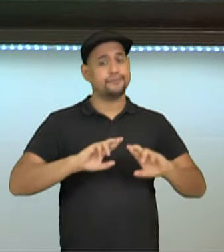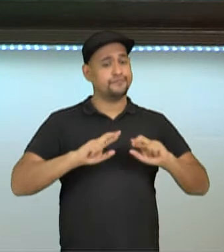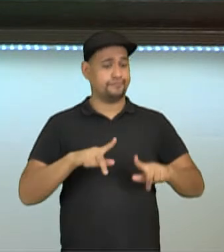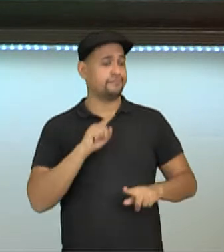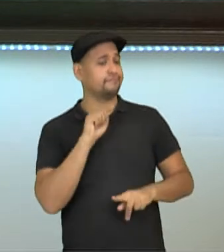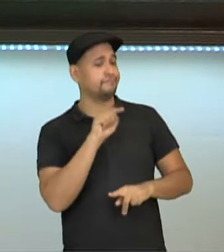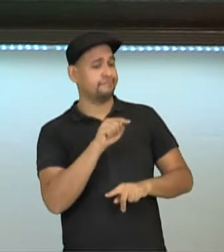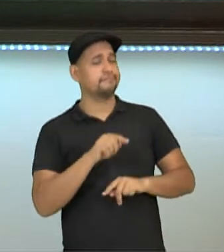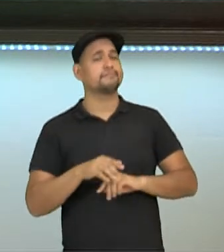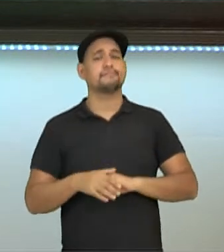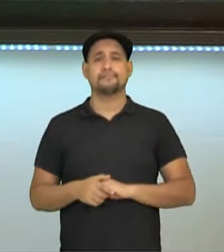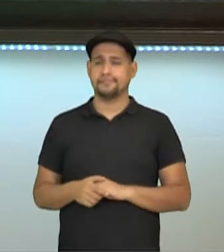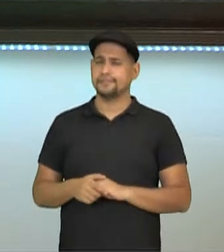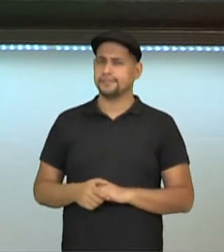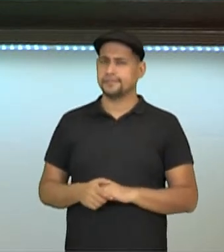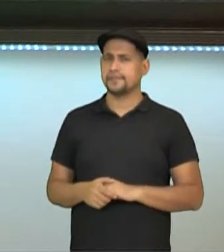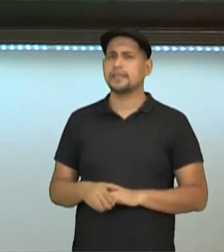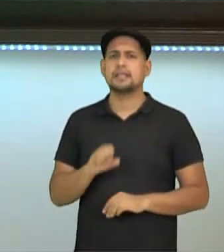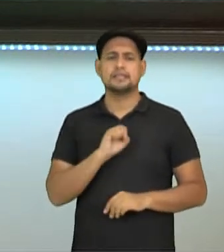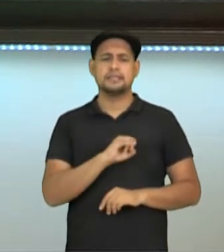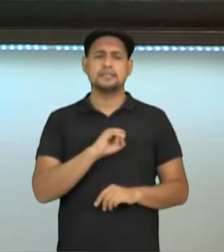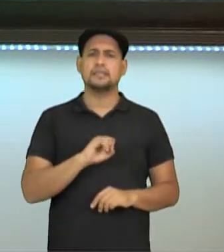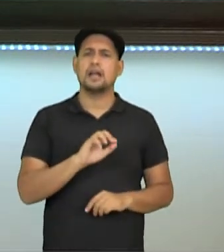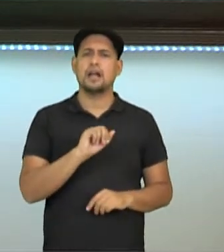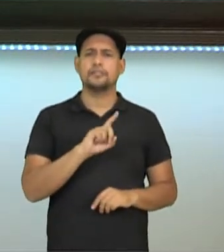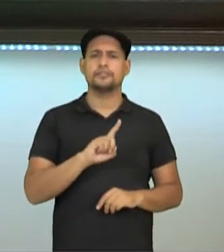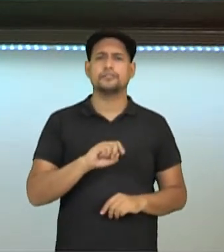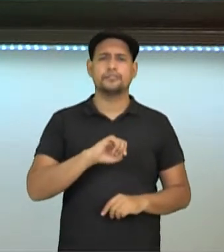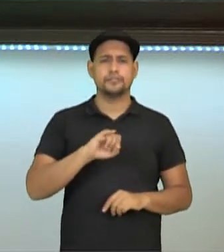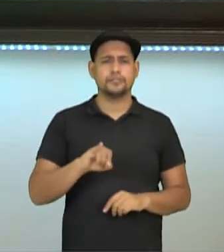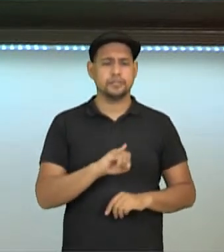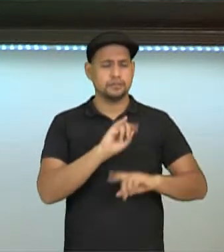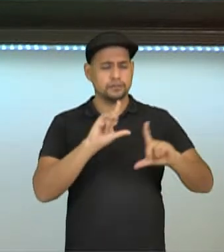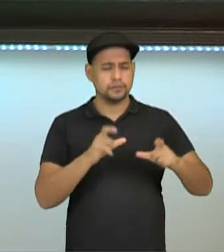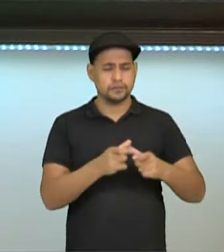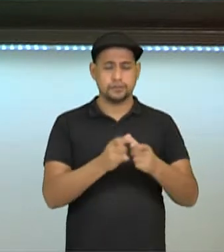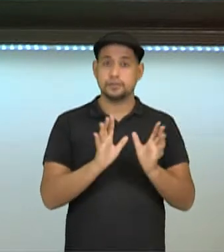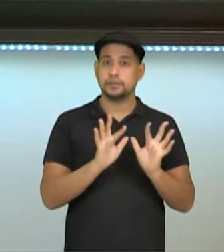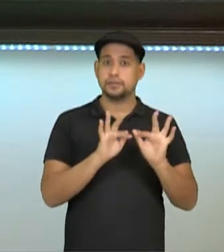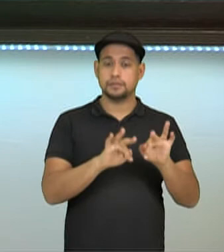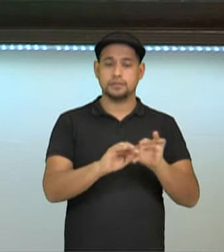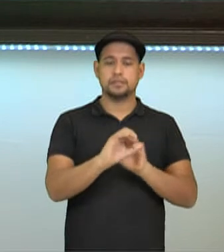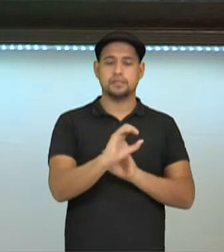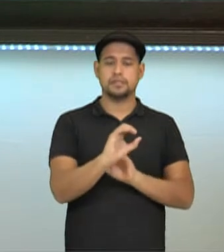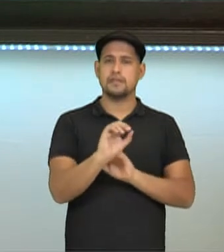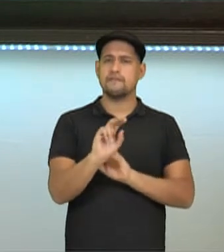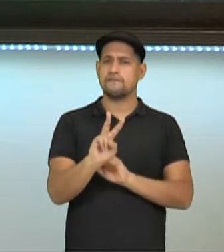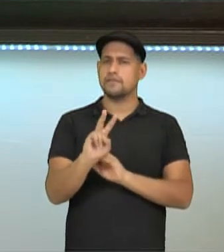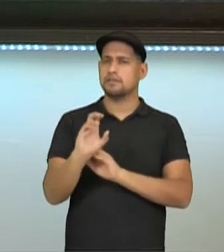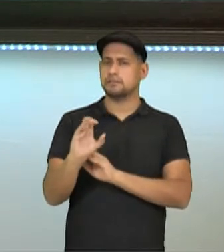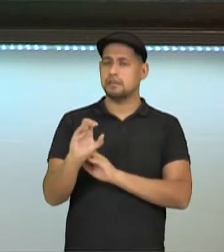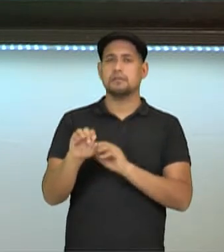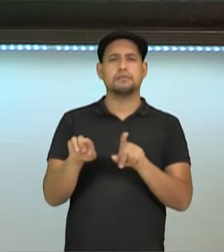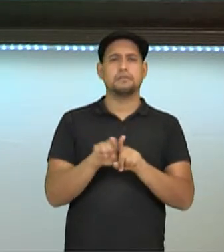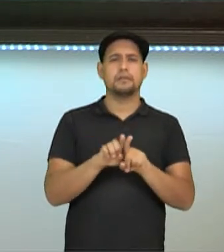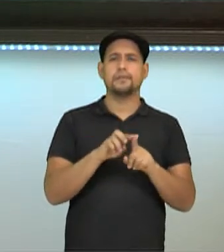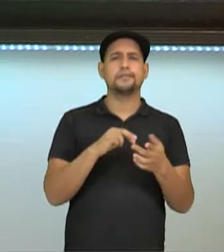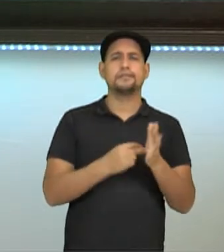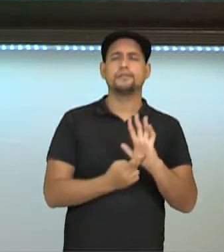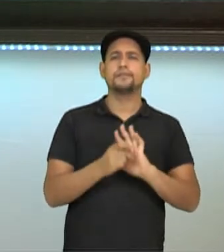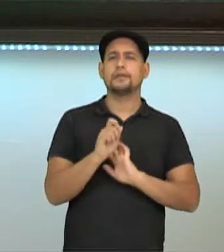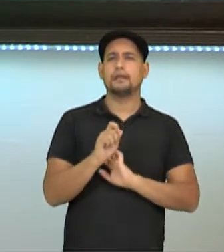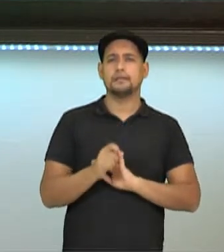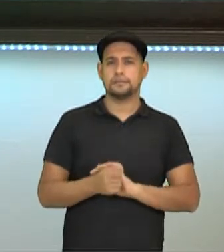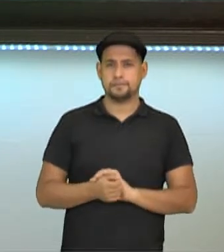você. Se o adjetivo é curto e ele termina em CVC, consonant, vowel, consonant, consoante,